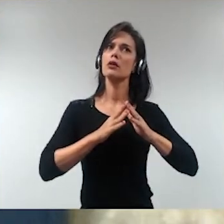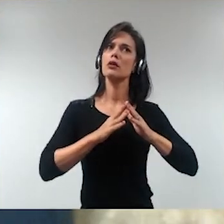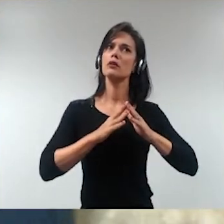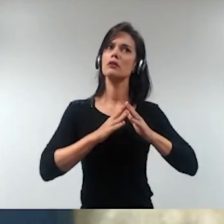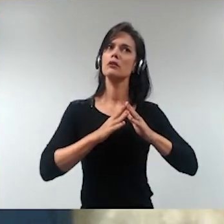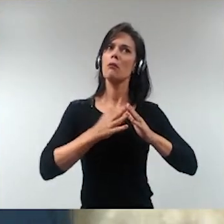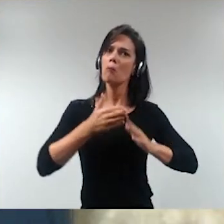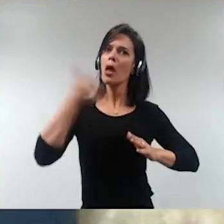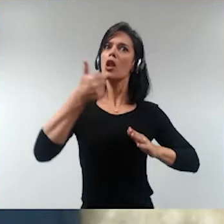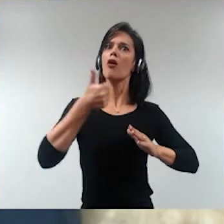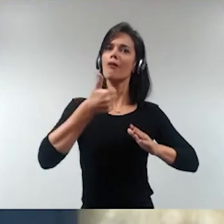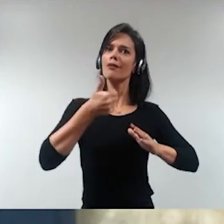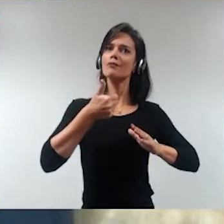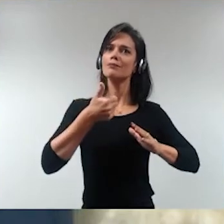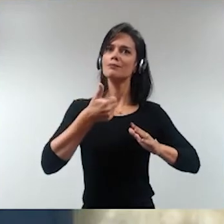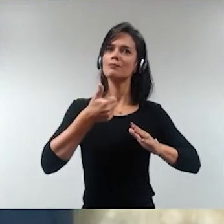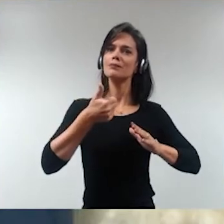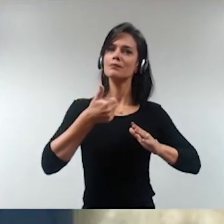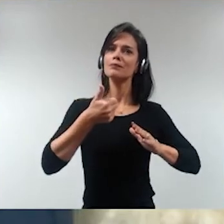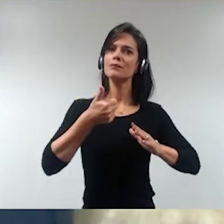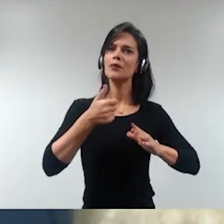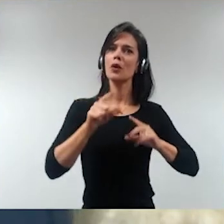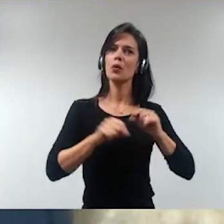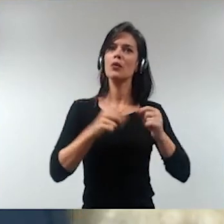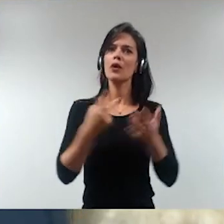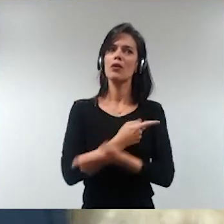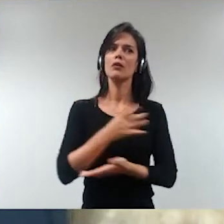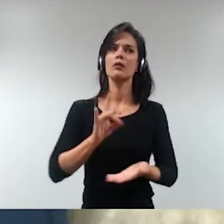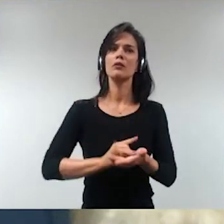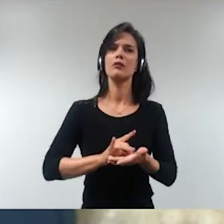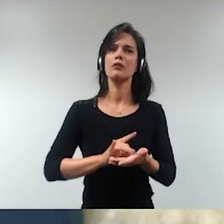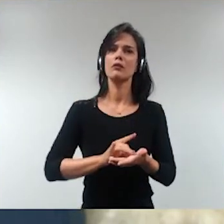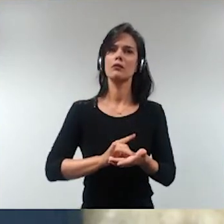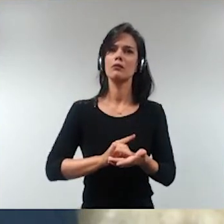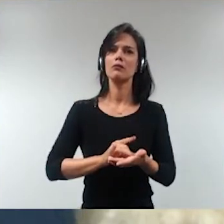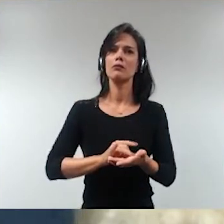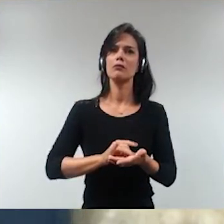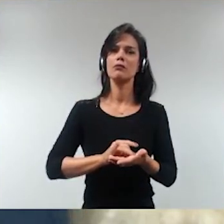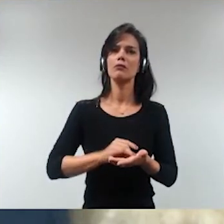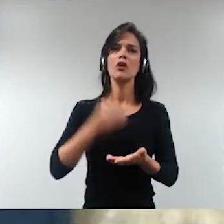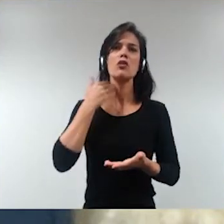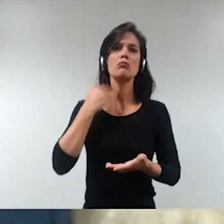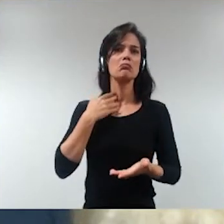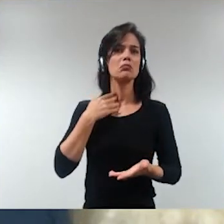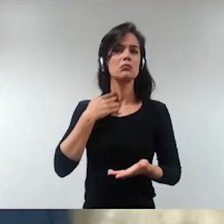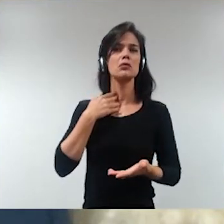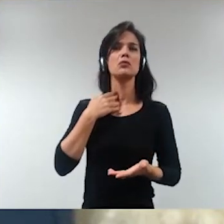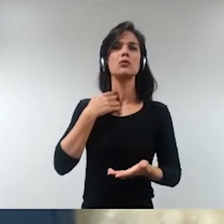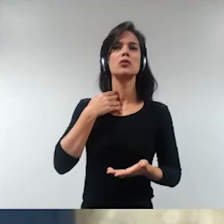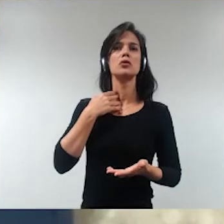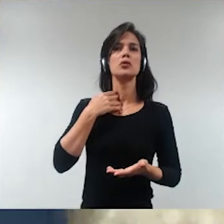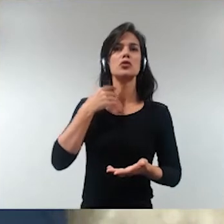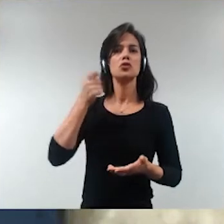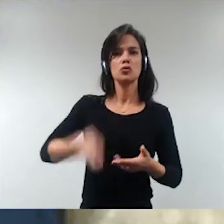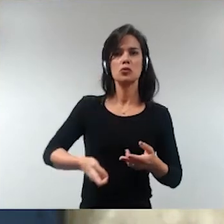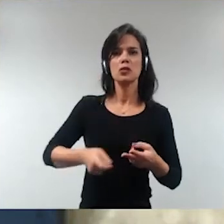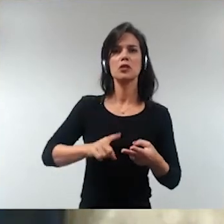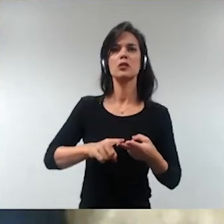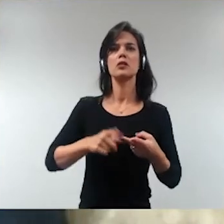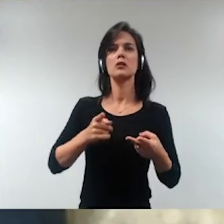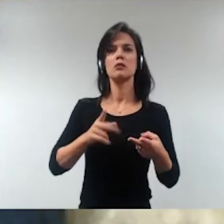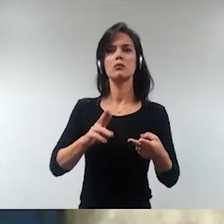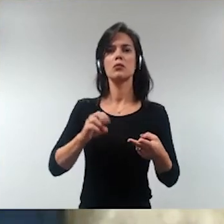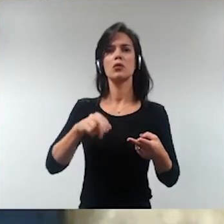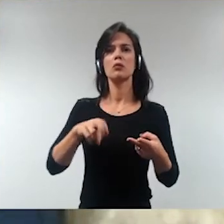produtividade. Isso é efetivamente o que está acontecendo. A gente está vendo aí juízes, promotores, serventuários, e há